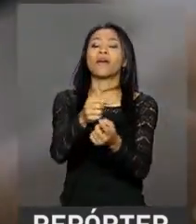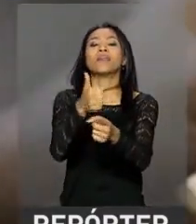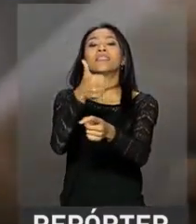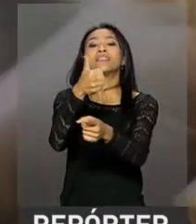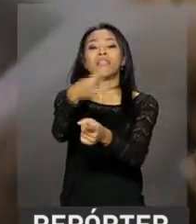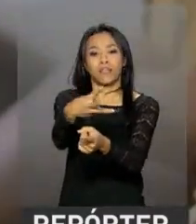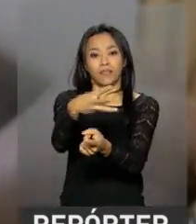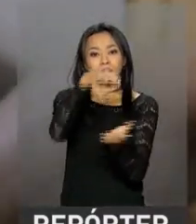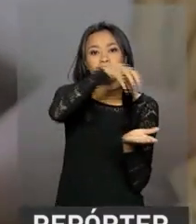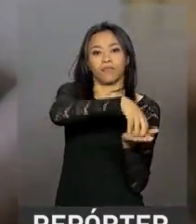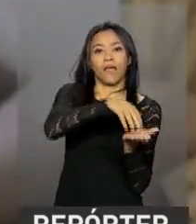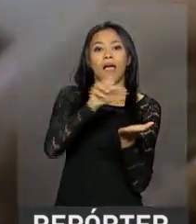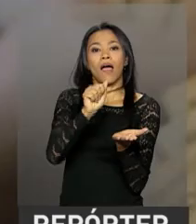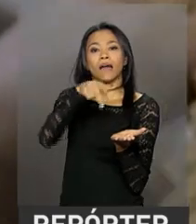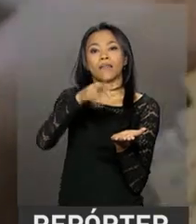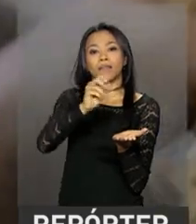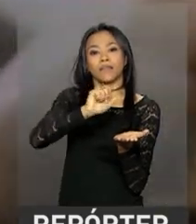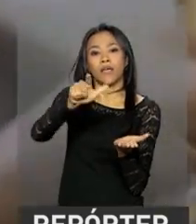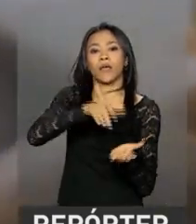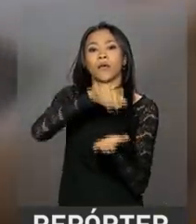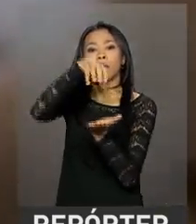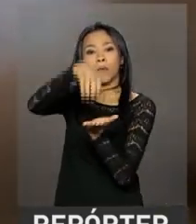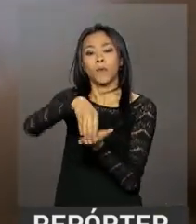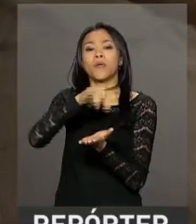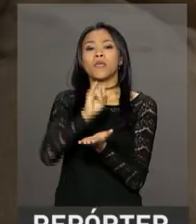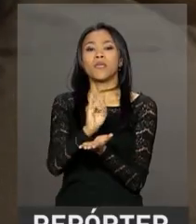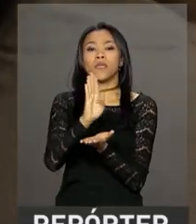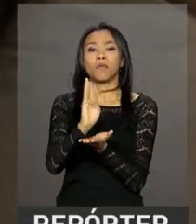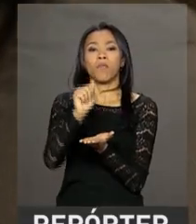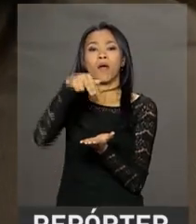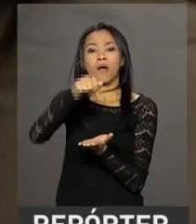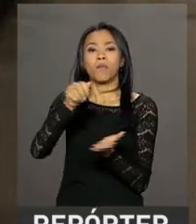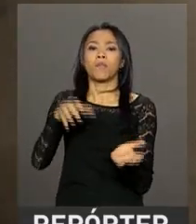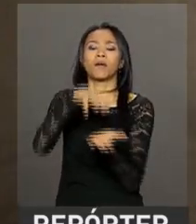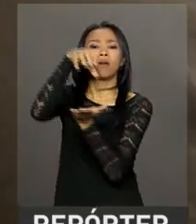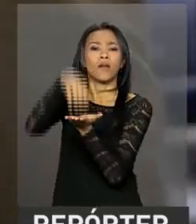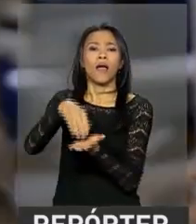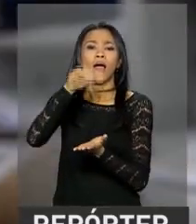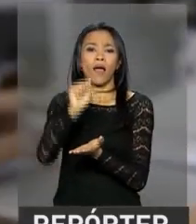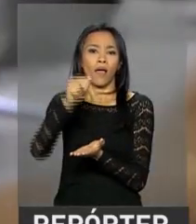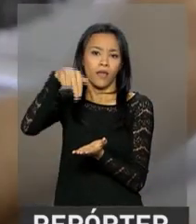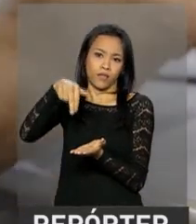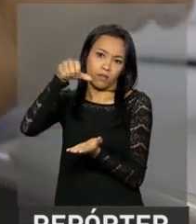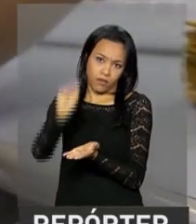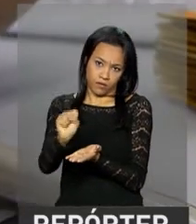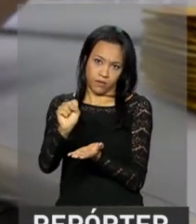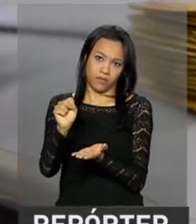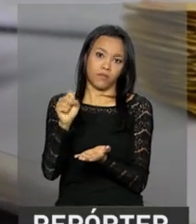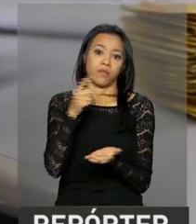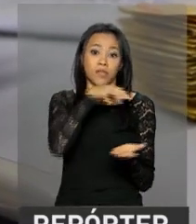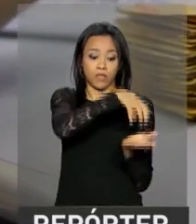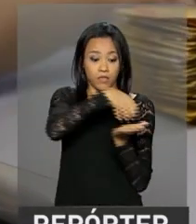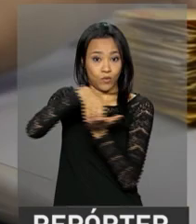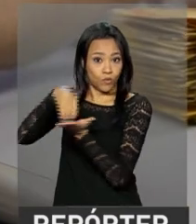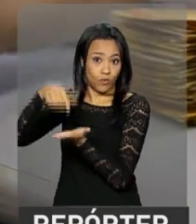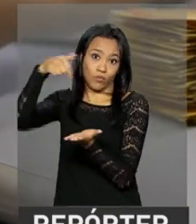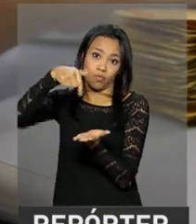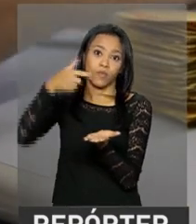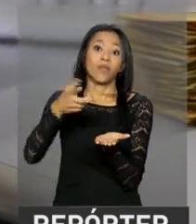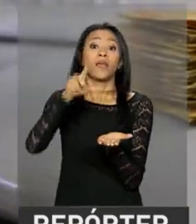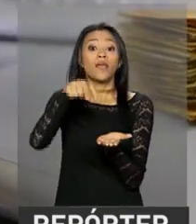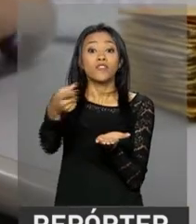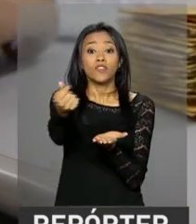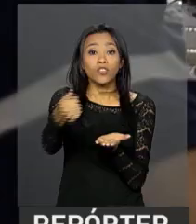entidades anatel ibama e à ns parte dos recursos recuperados por meio da gpu vai para as